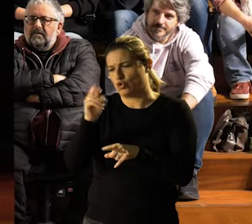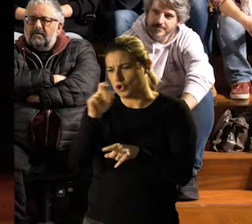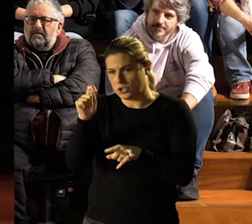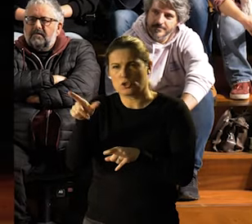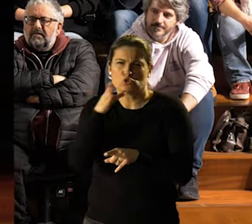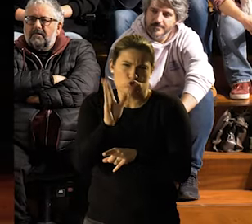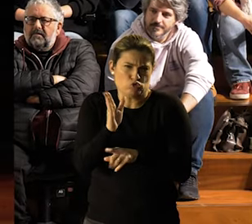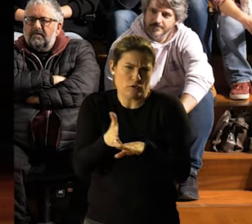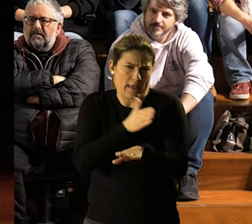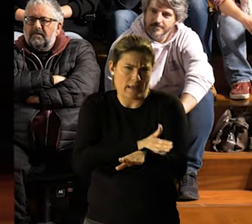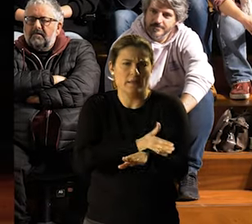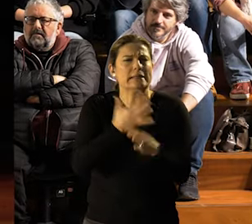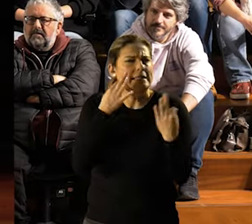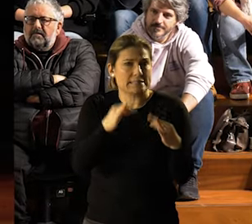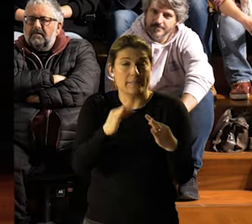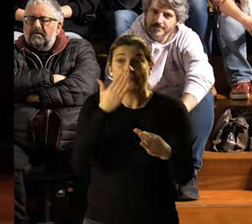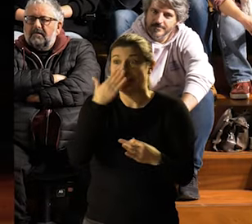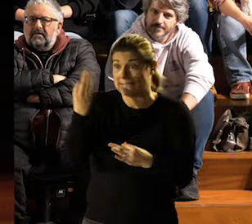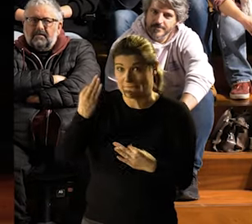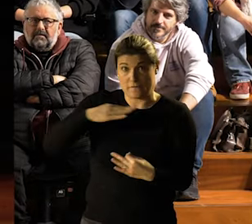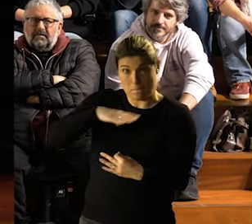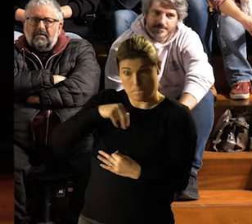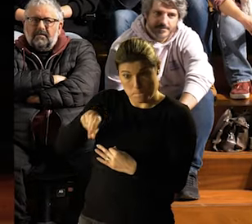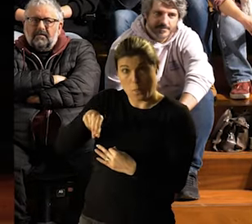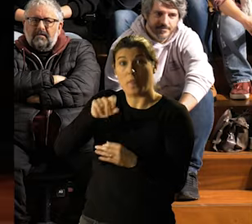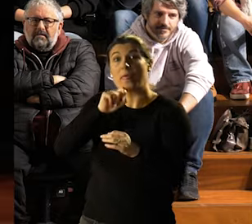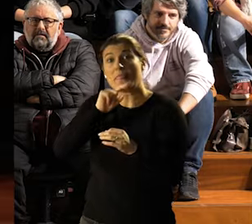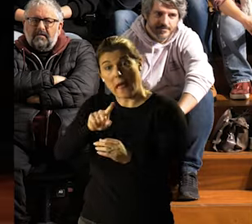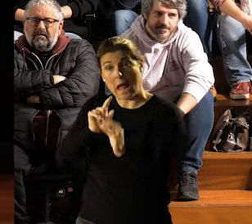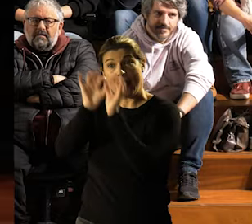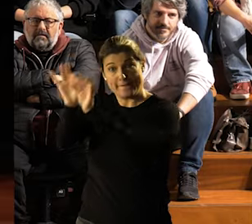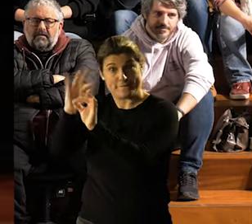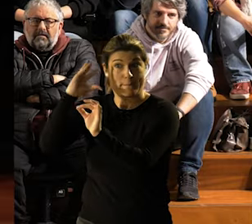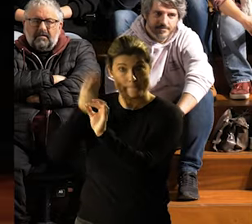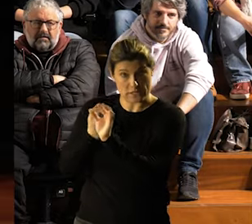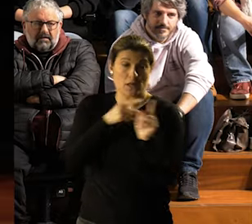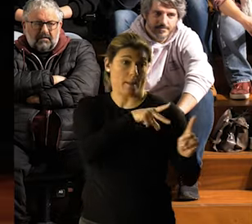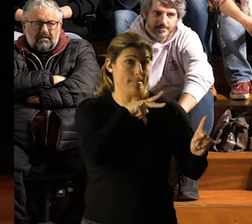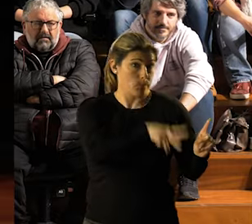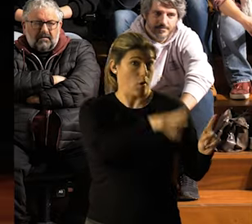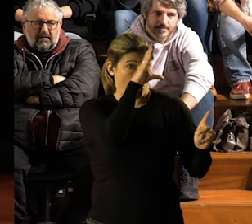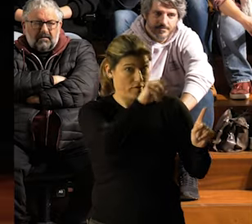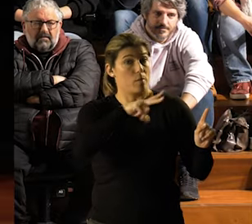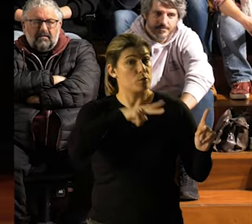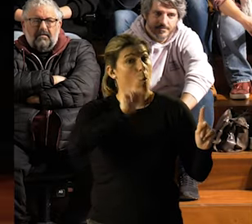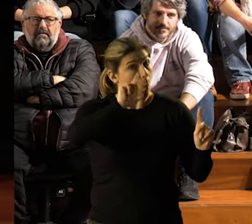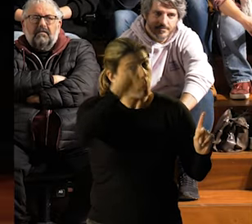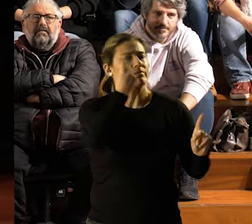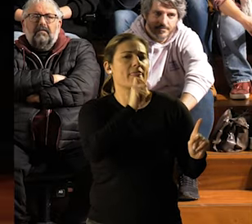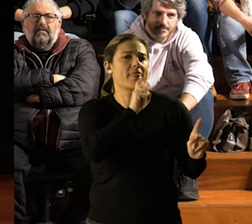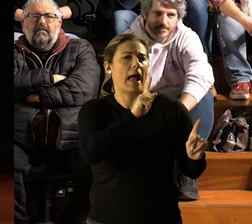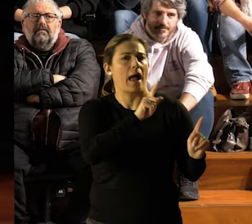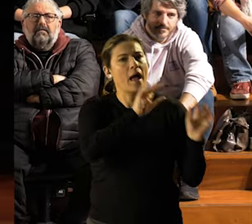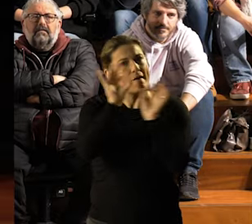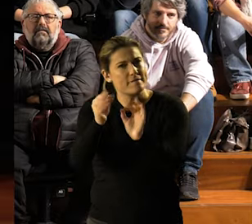corolário simples se o mundo pode fazer mais p Portugal e o governo Português podia e devia ter-se feito muito mais